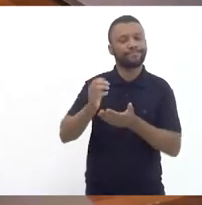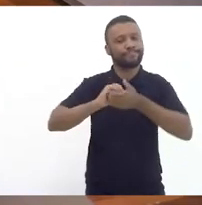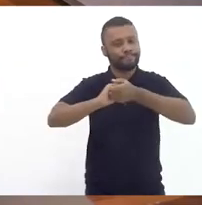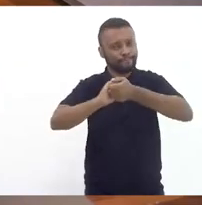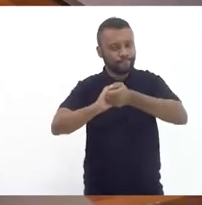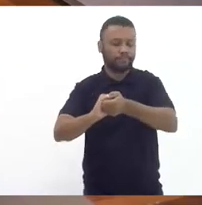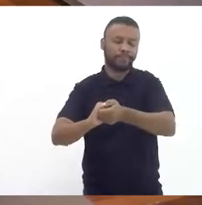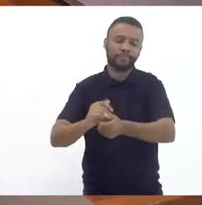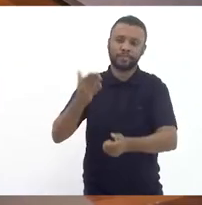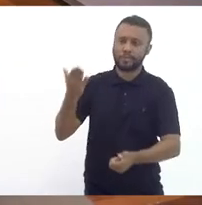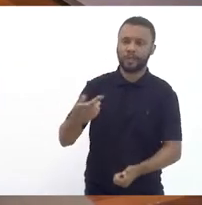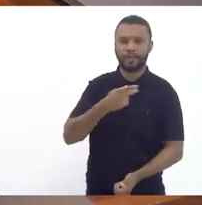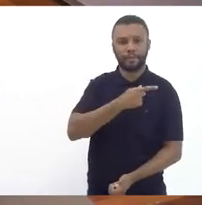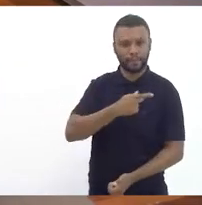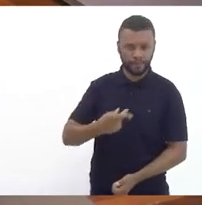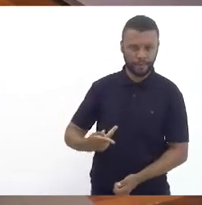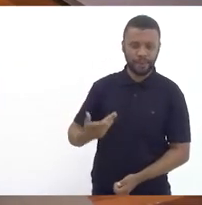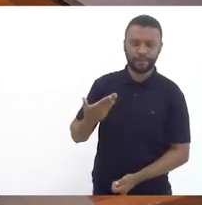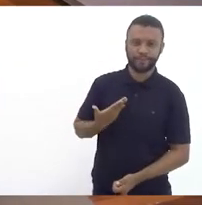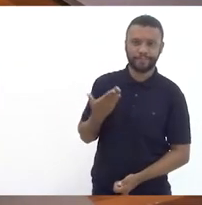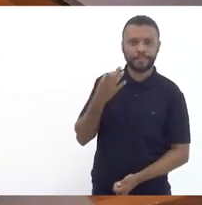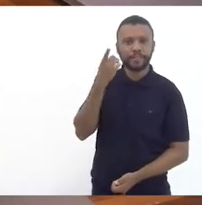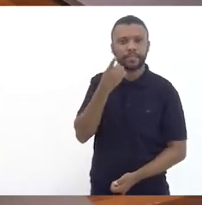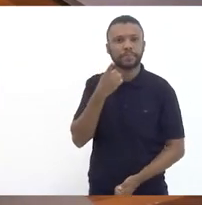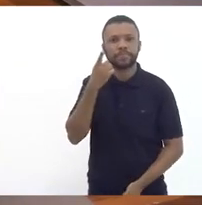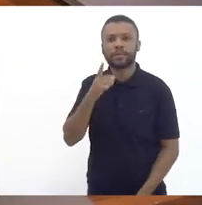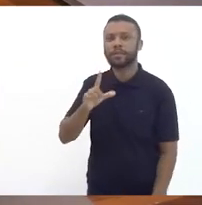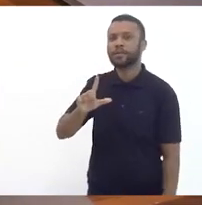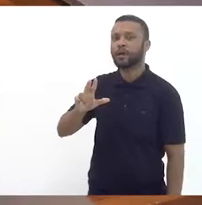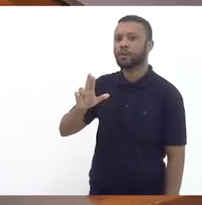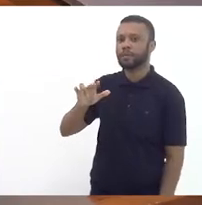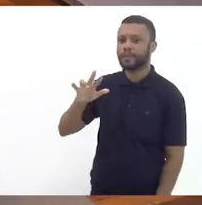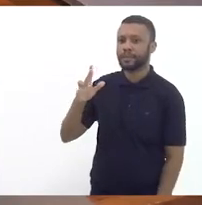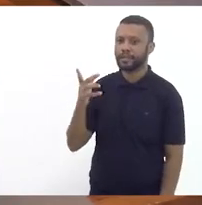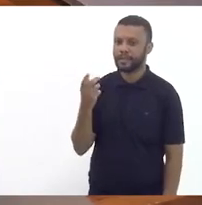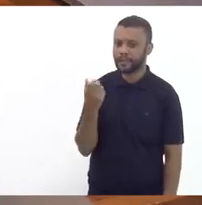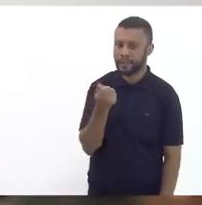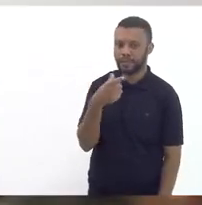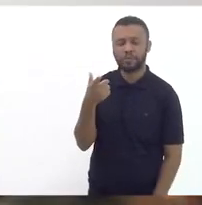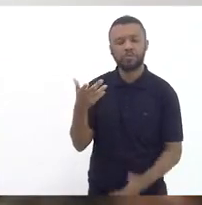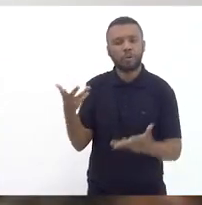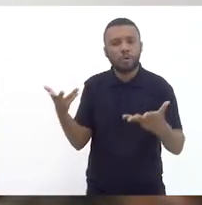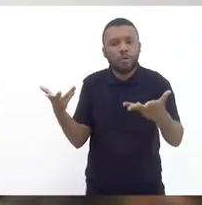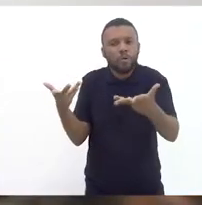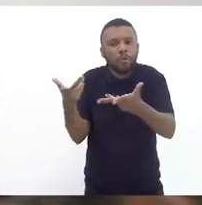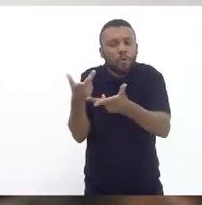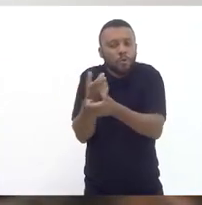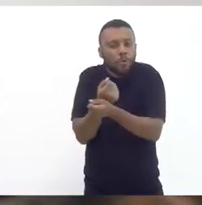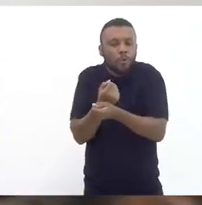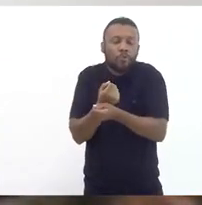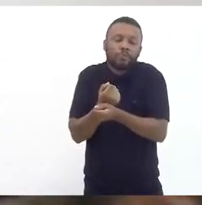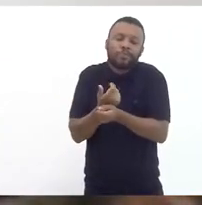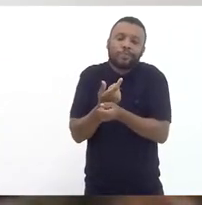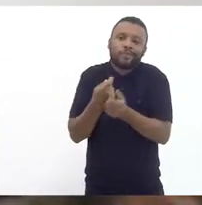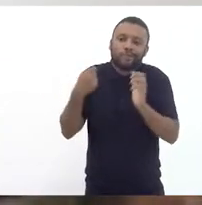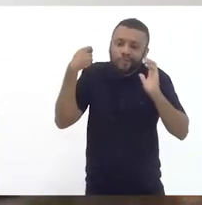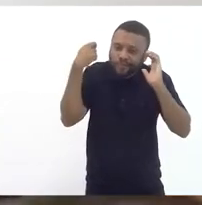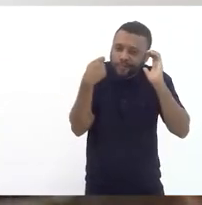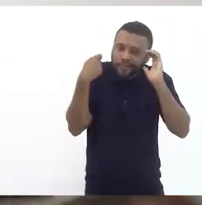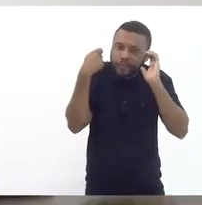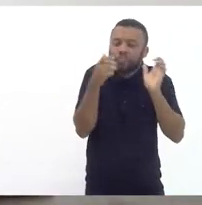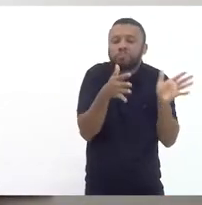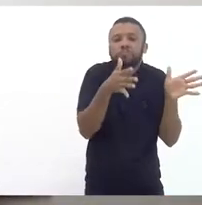a nossa querida presidente, deputada Lucinha, que nos abrilhantou com o vídeo inicial,